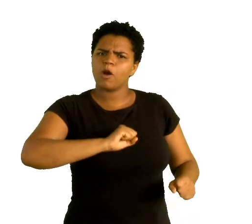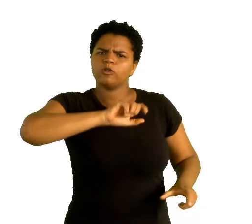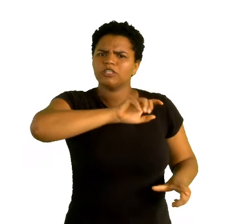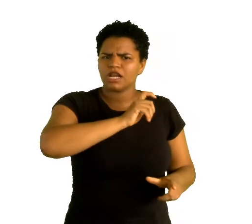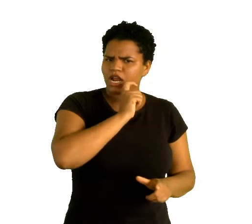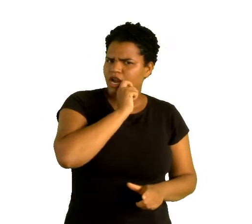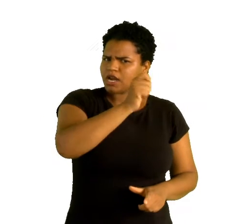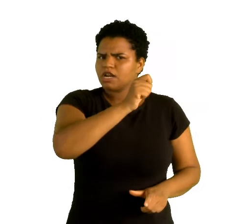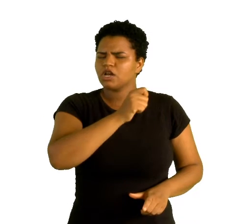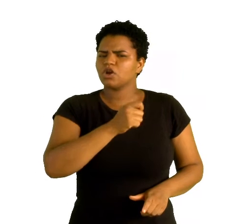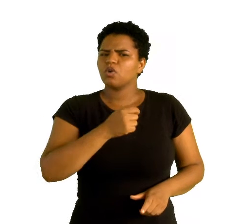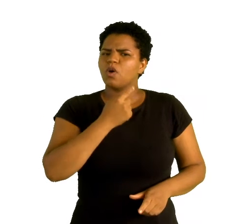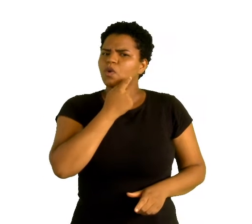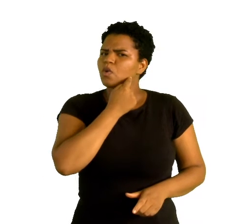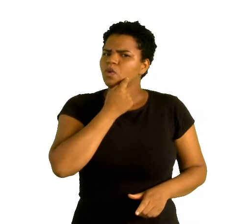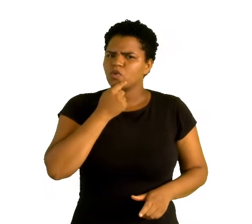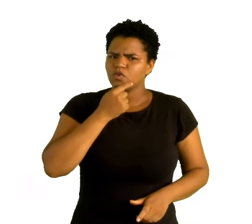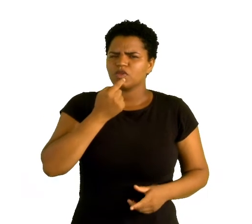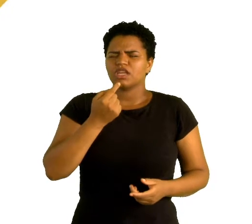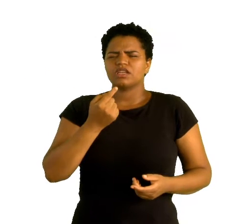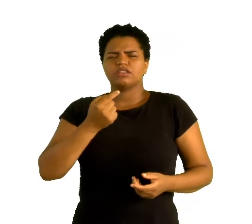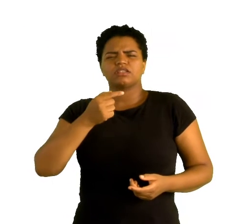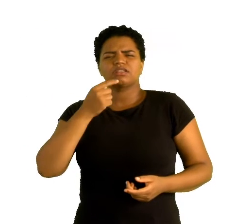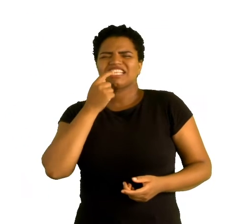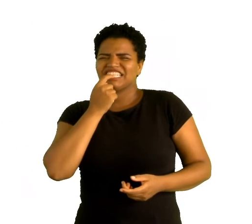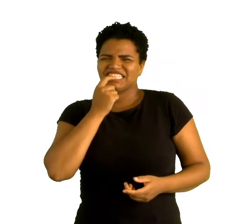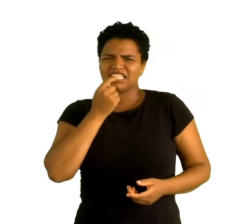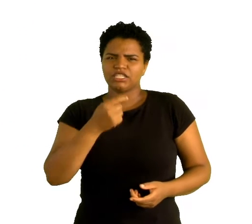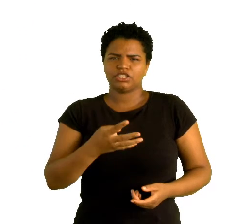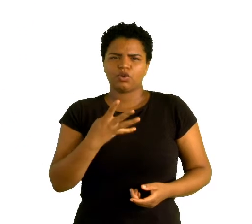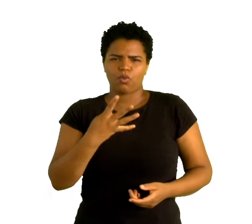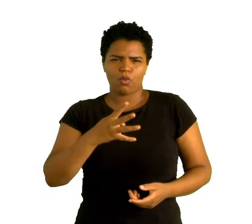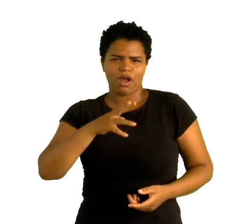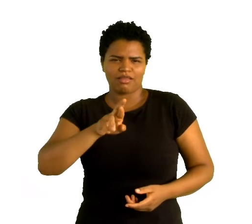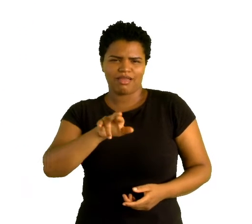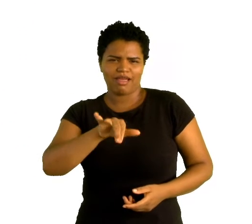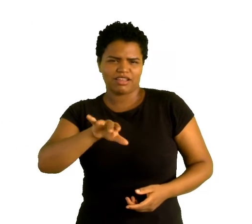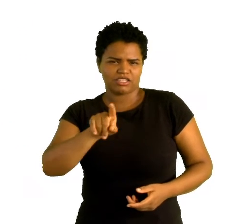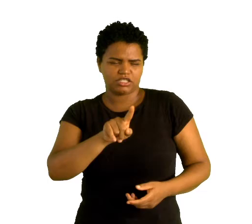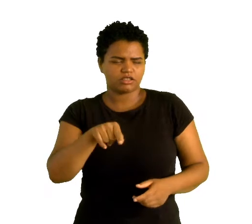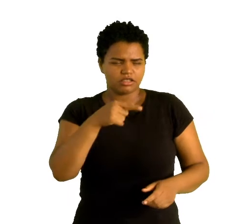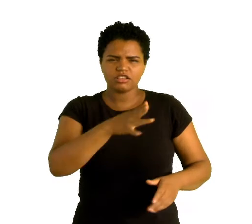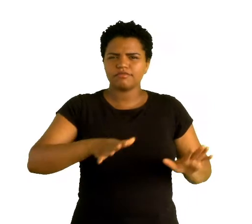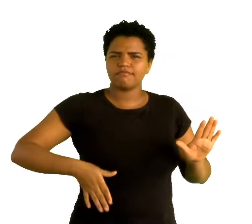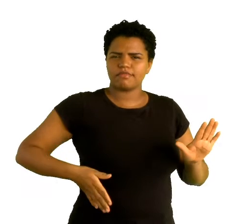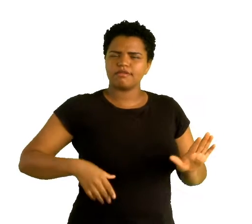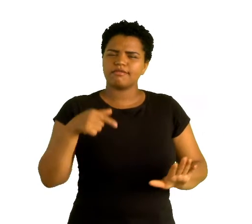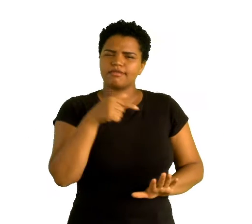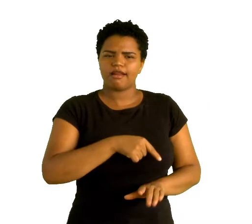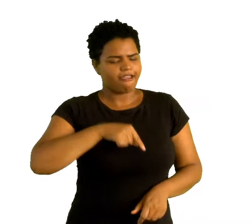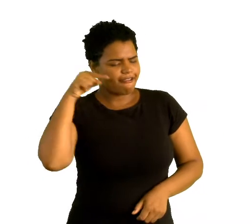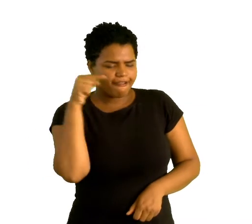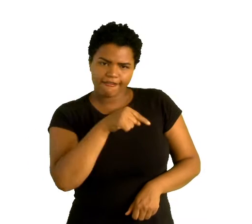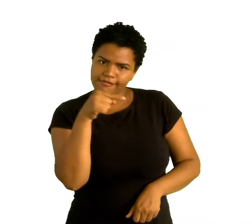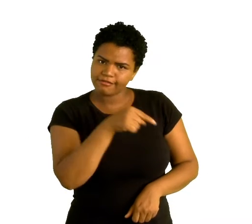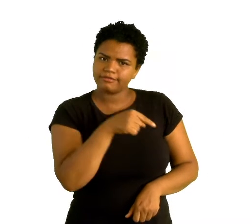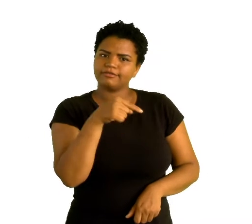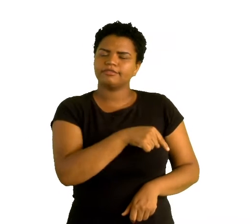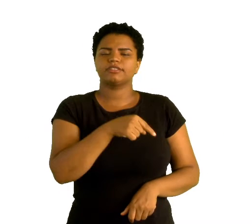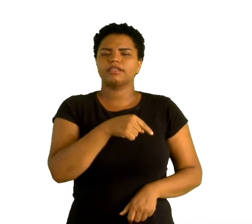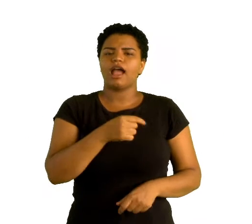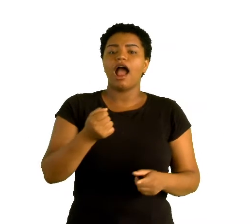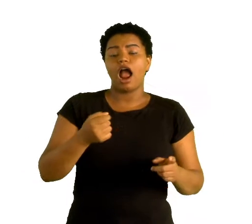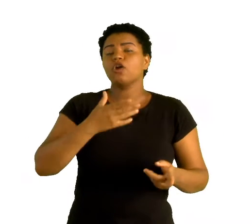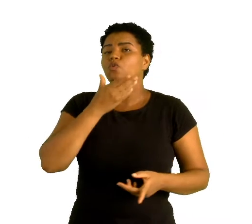um dente de 4 raízes desse malandro. Este aqui, apontou Pedro Malazarte, mais